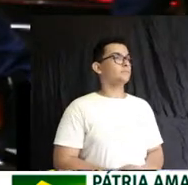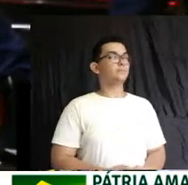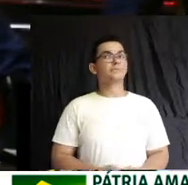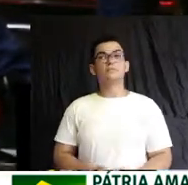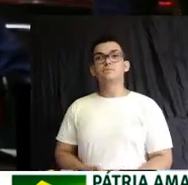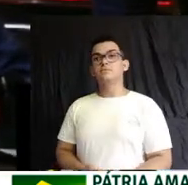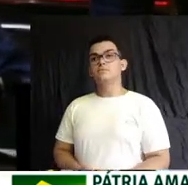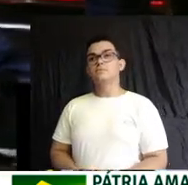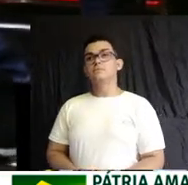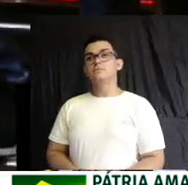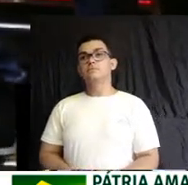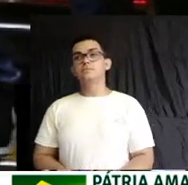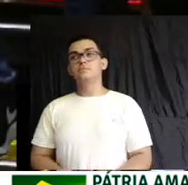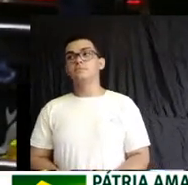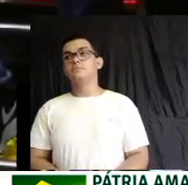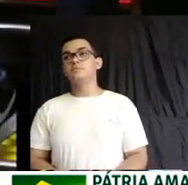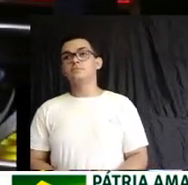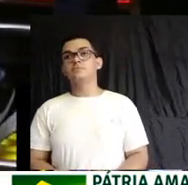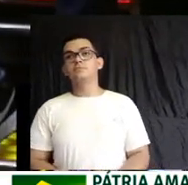That's me on the corner.